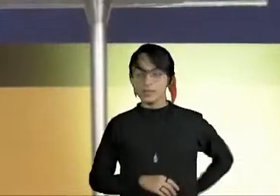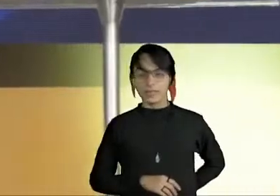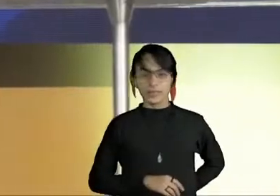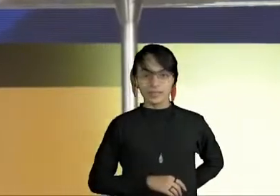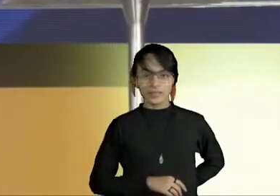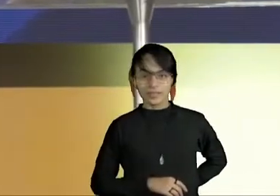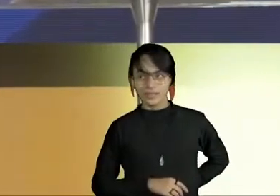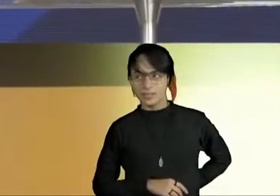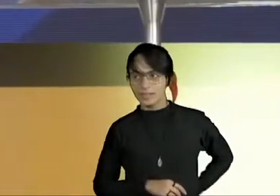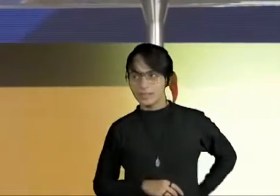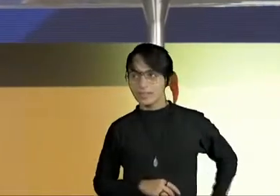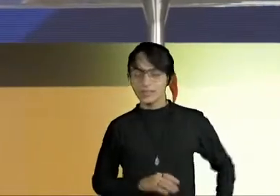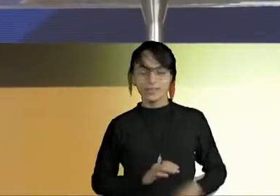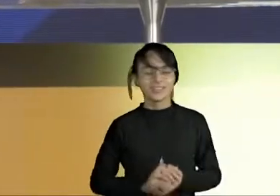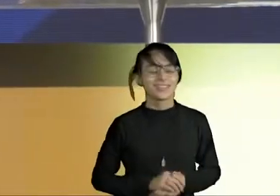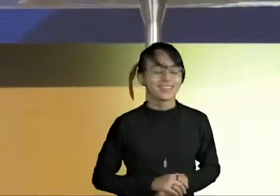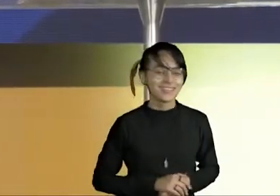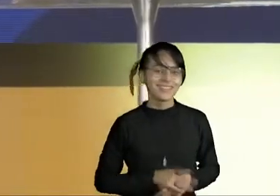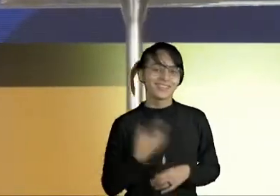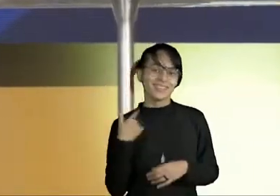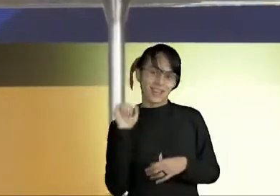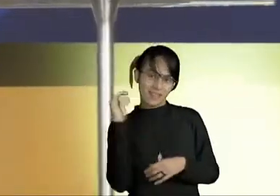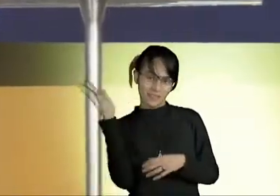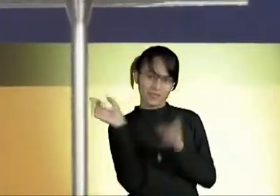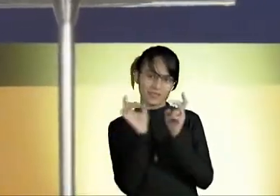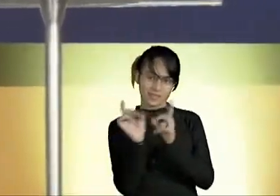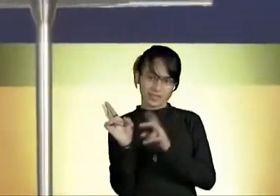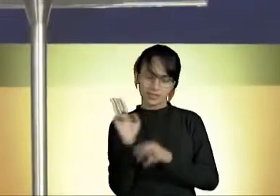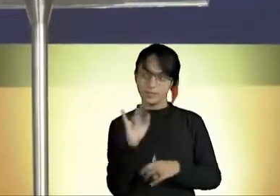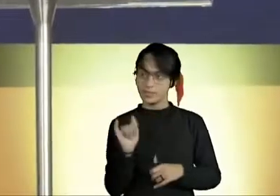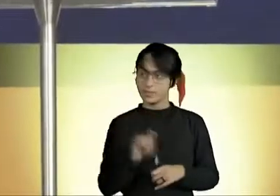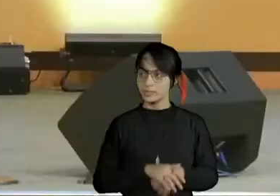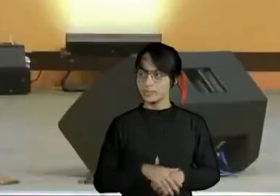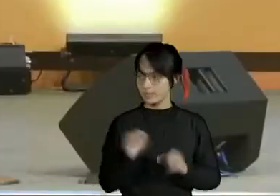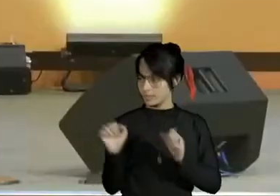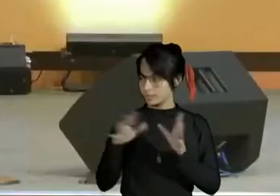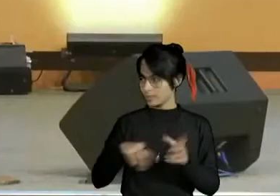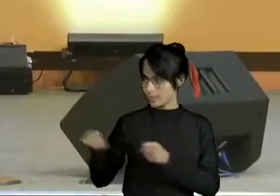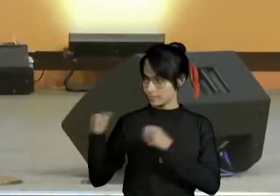material de qualidade vai estar disponível ali fora, tá bom? Pode pegar aqui, varão.